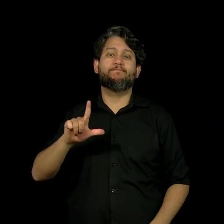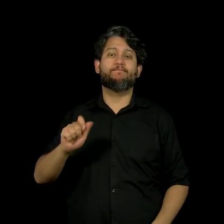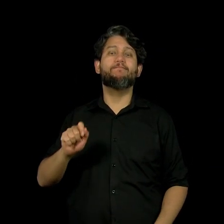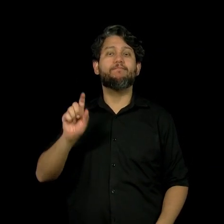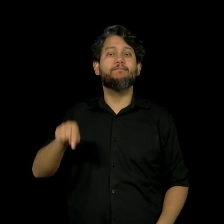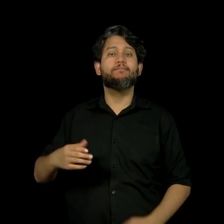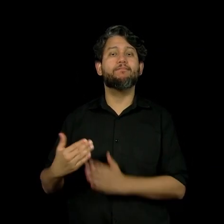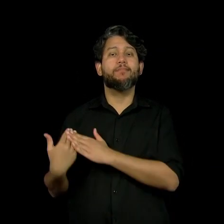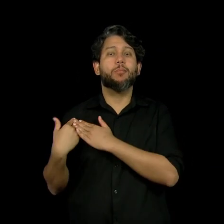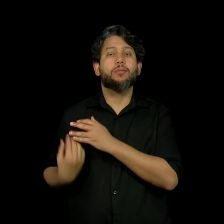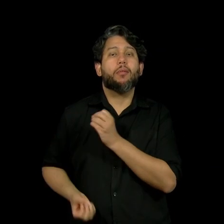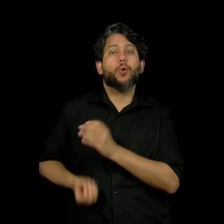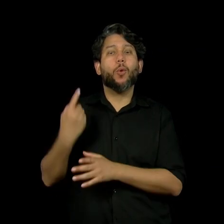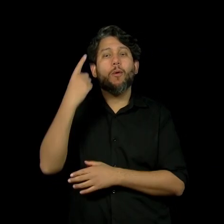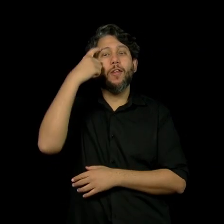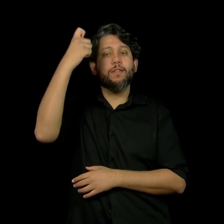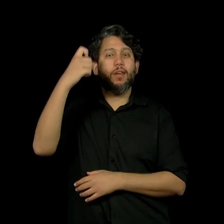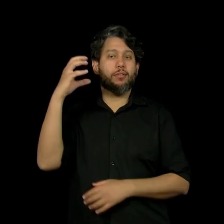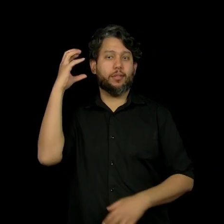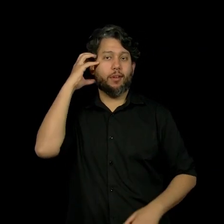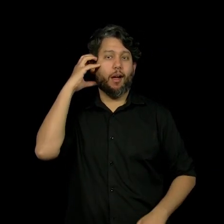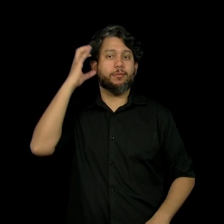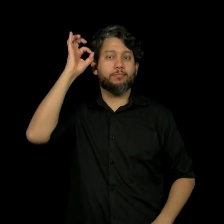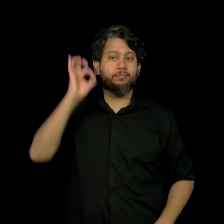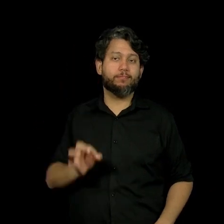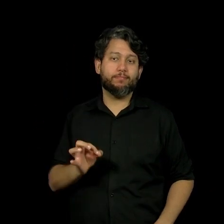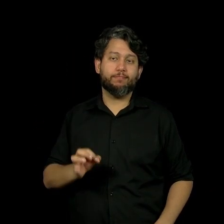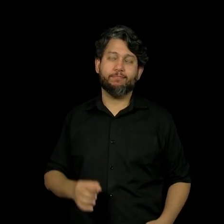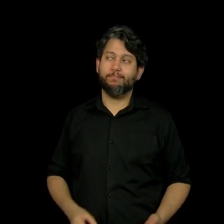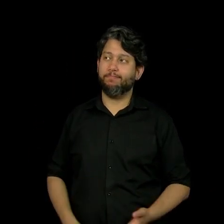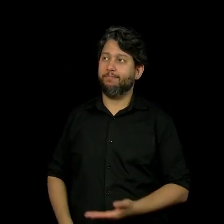o verdadeiro inventor do rádio.